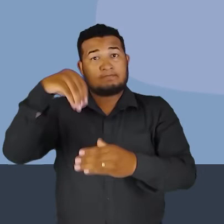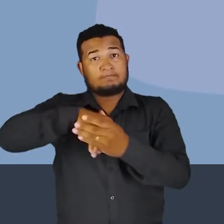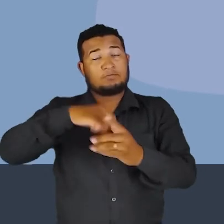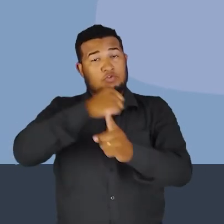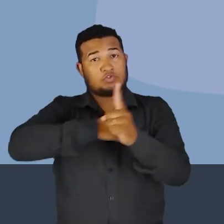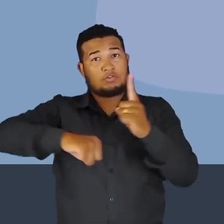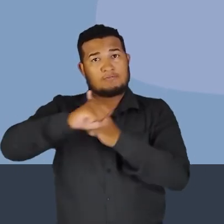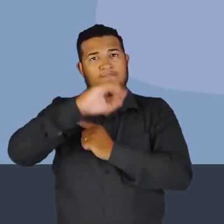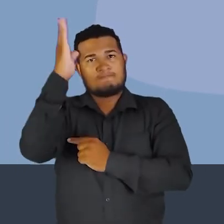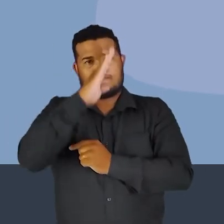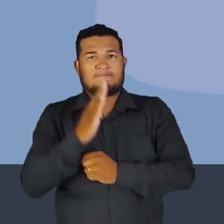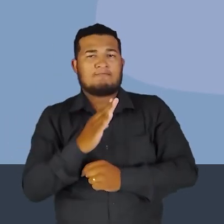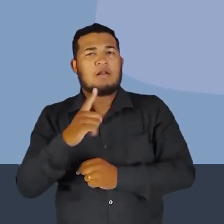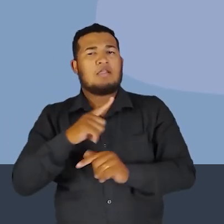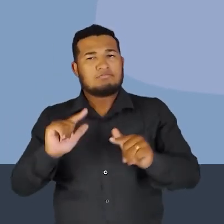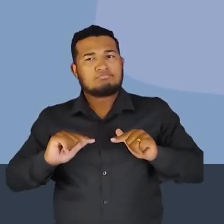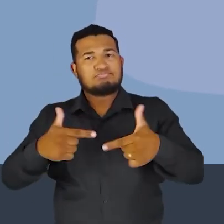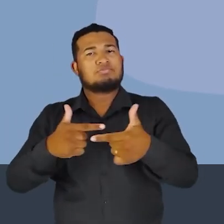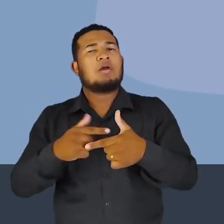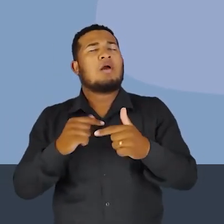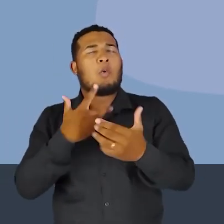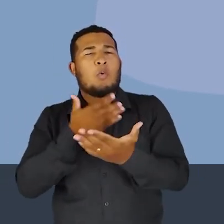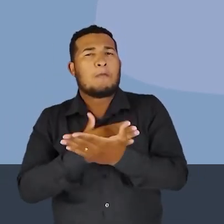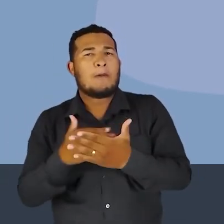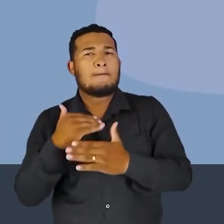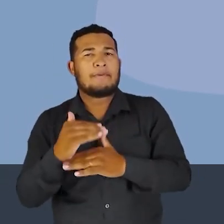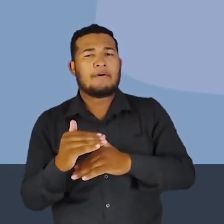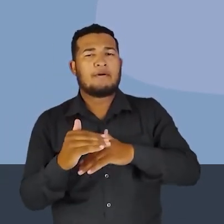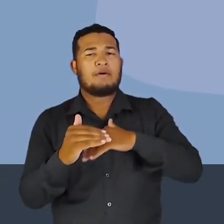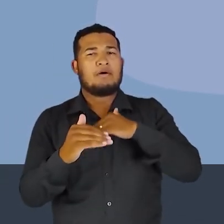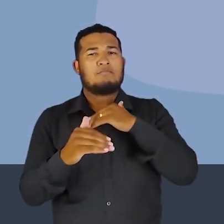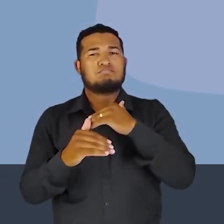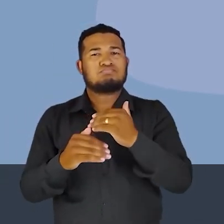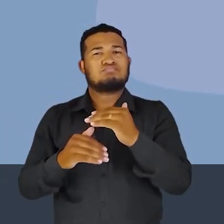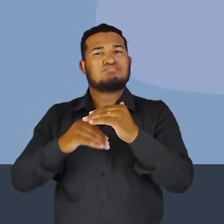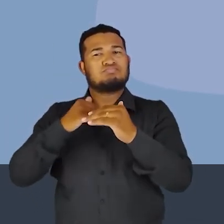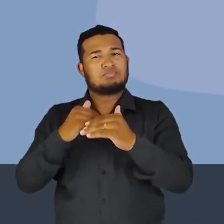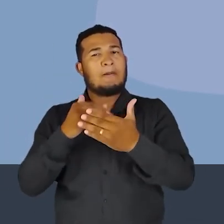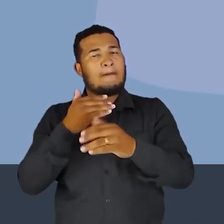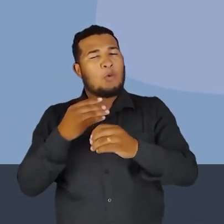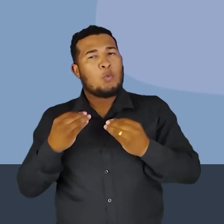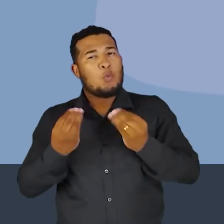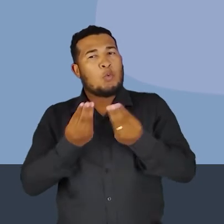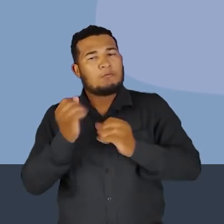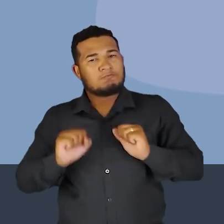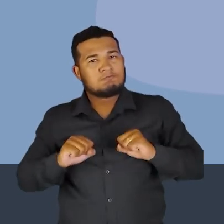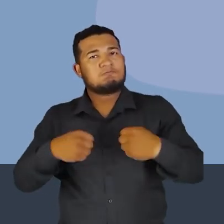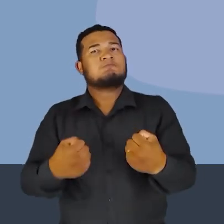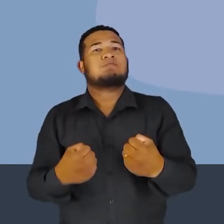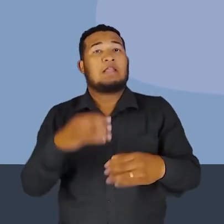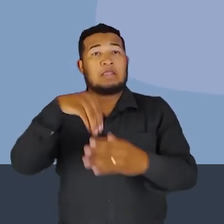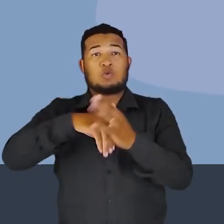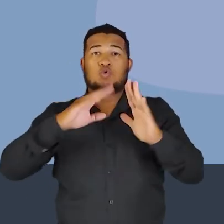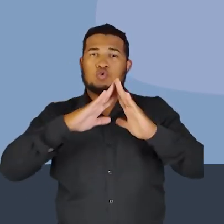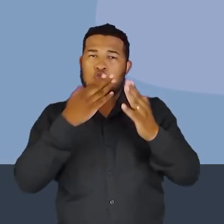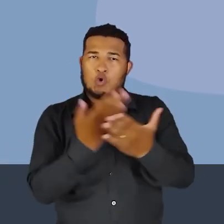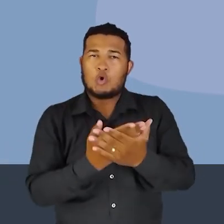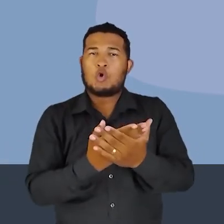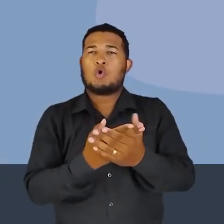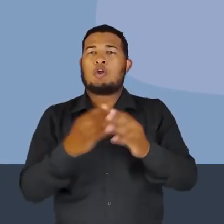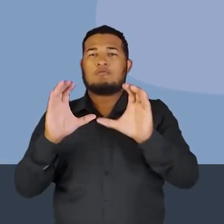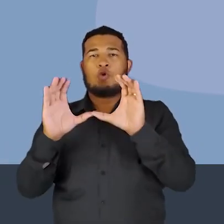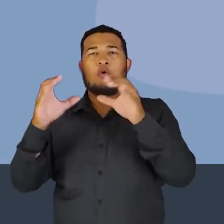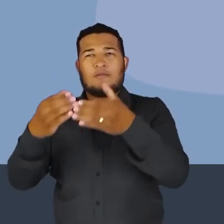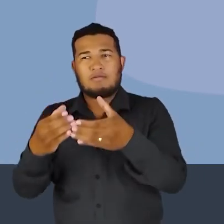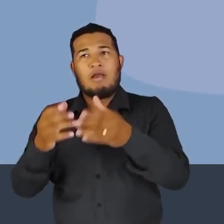dos movimentos sociais vem construindo lentamente um conjunto de práticas democráticas no interior das escolas, das comunidades,